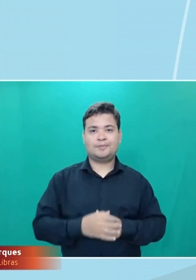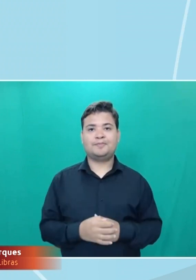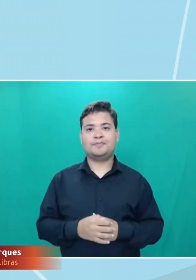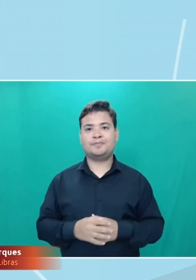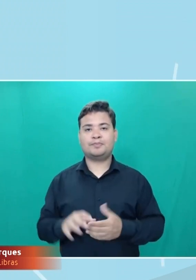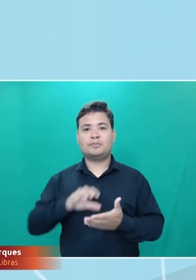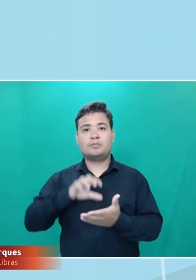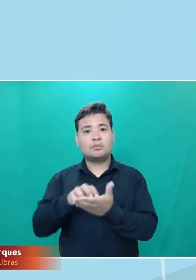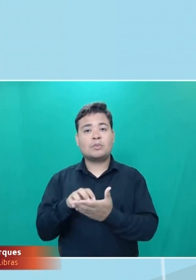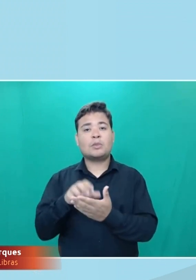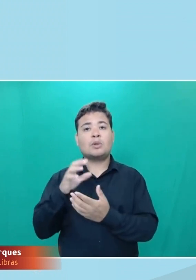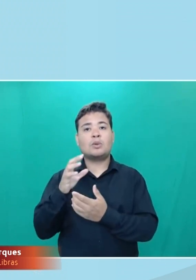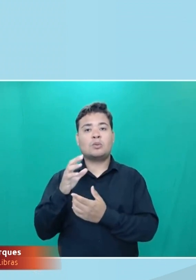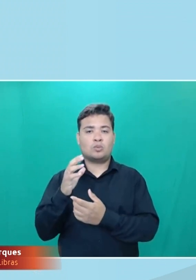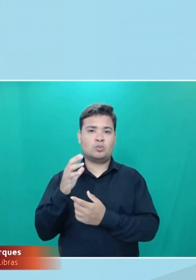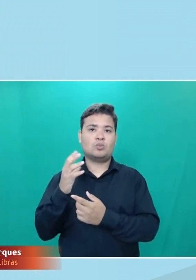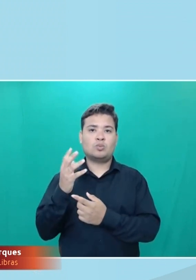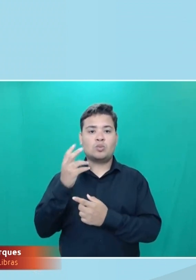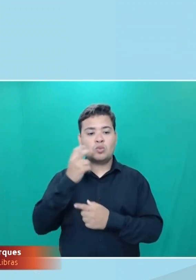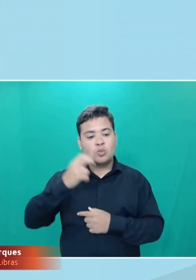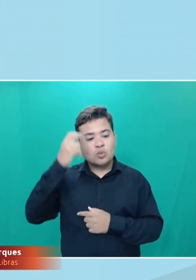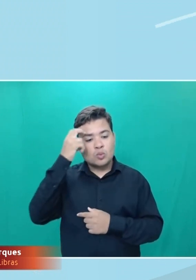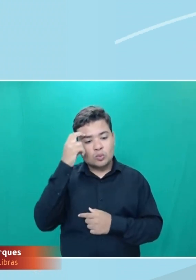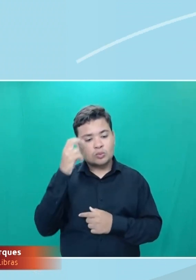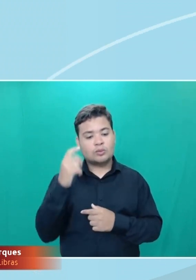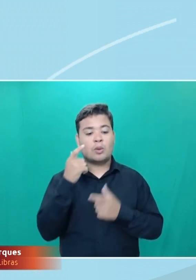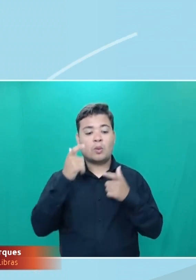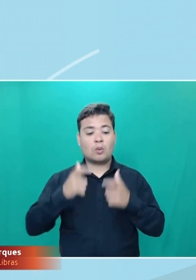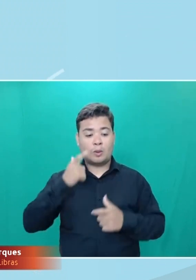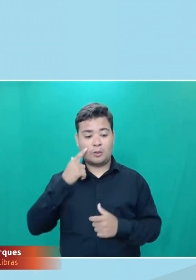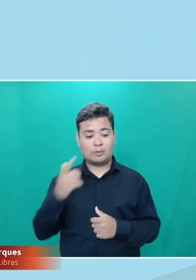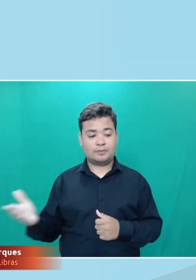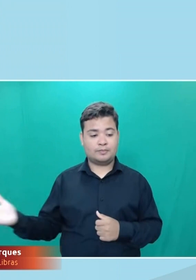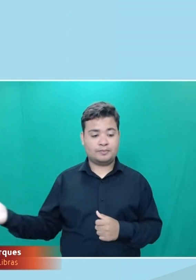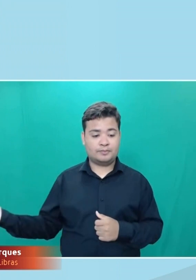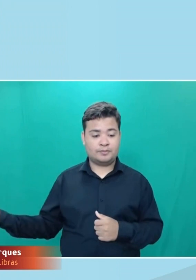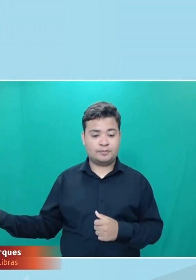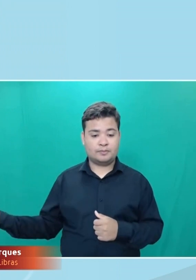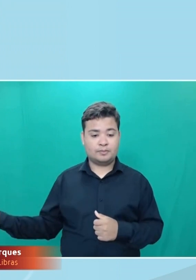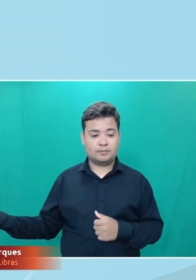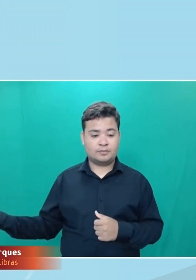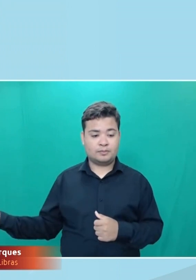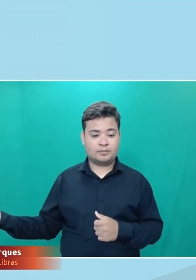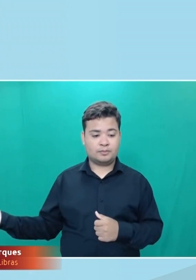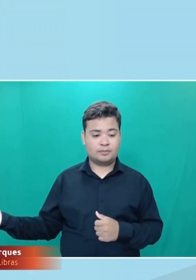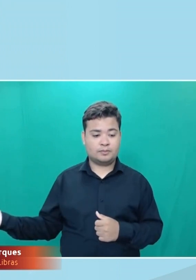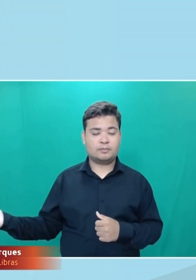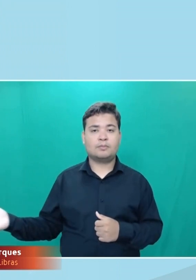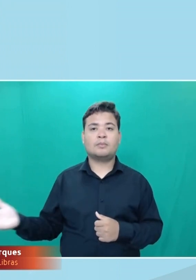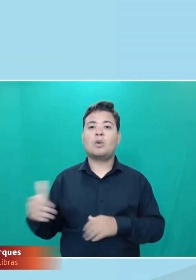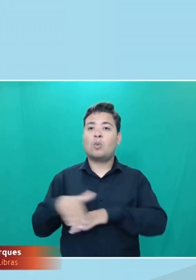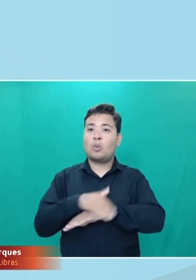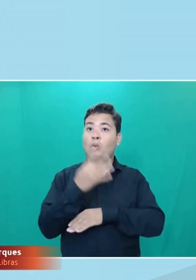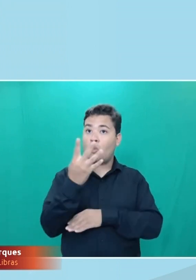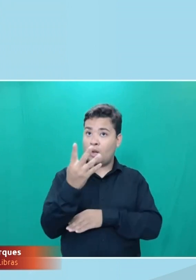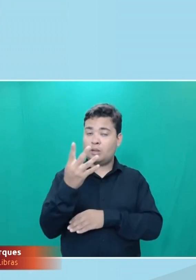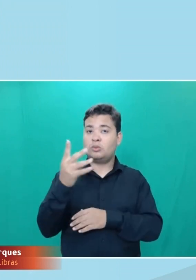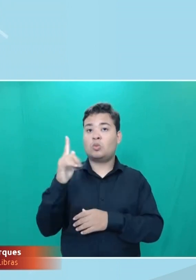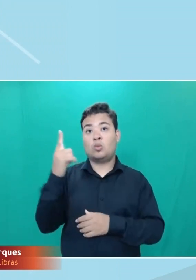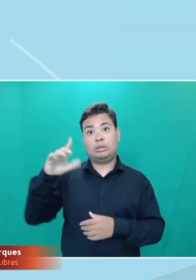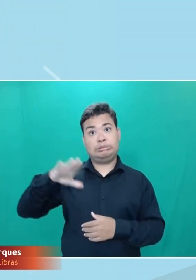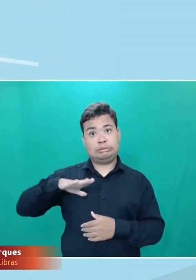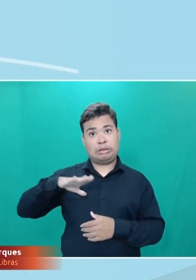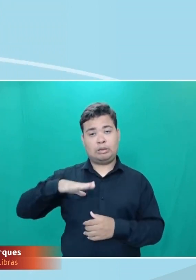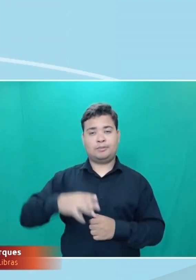Octo Marques fica no edifício Parthenon Center, na Rua 4, no centro de Goiânia. A outra